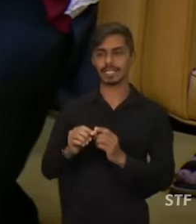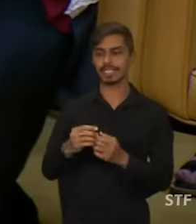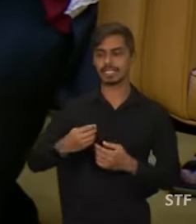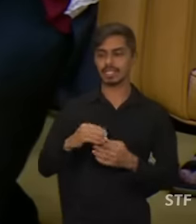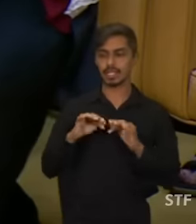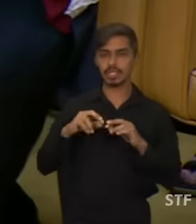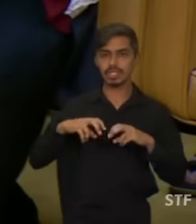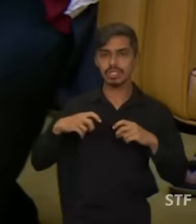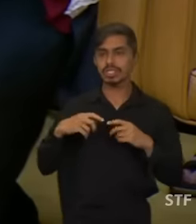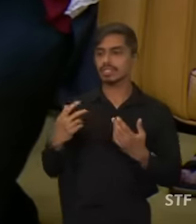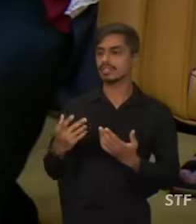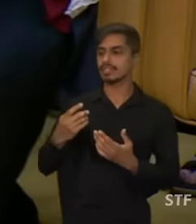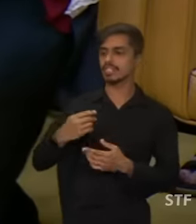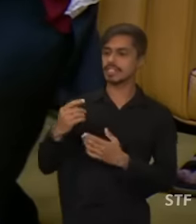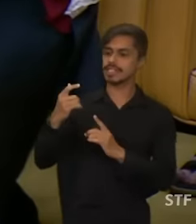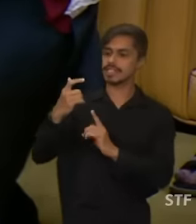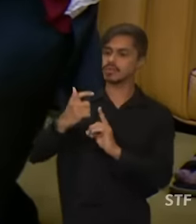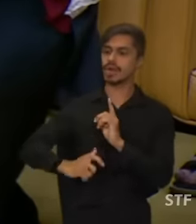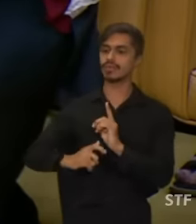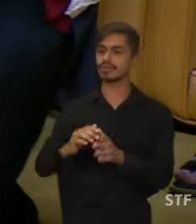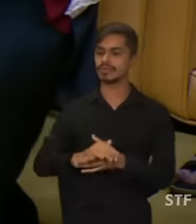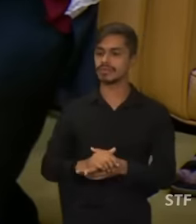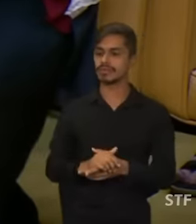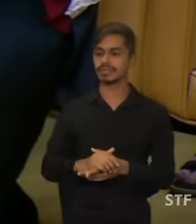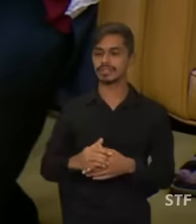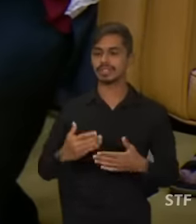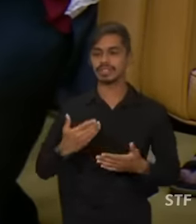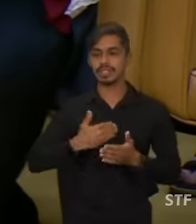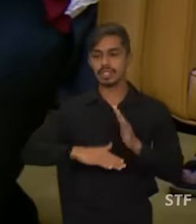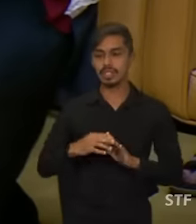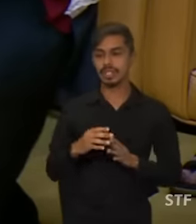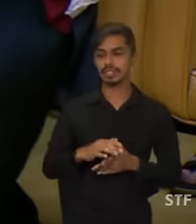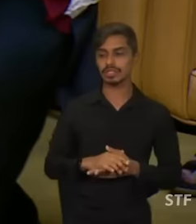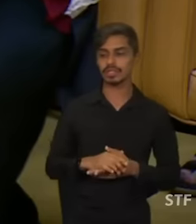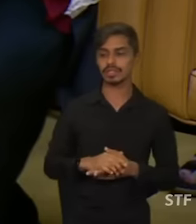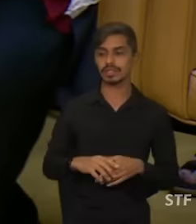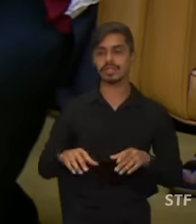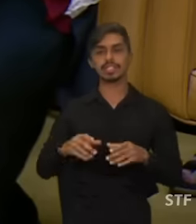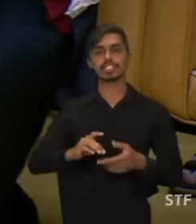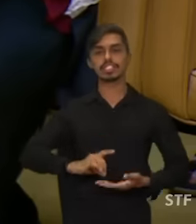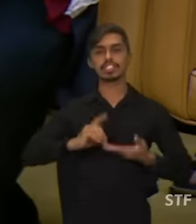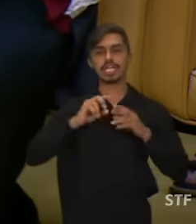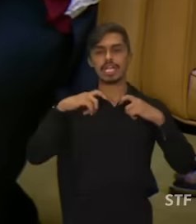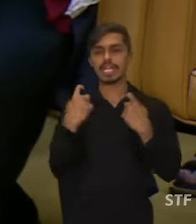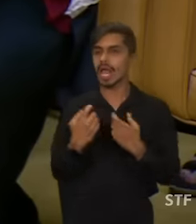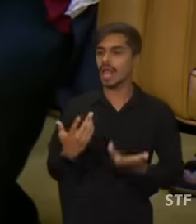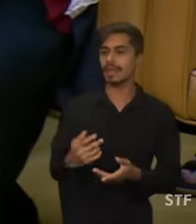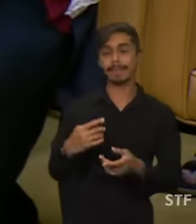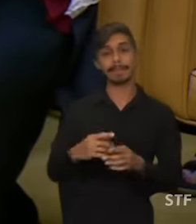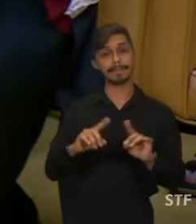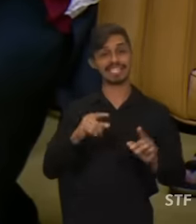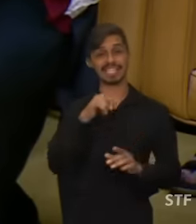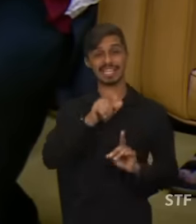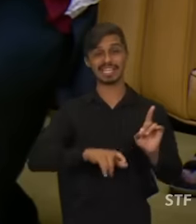dignidade sexual de pessoas vulneráveis, enfim, são atos graves. Eu não digo que elas cometeram crimes, porque para cometer crime você precisa ter um requisito